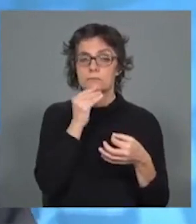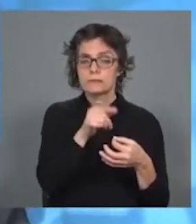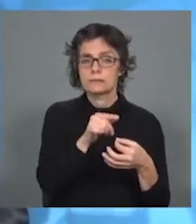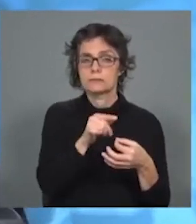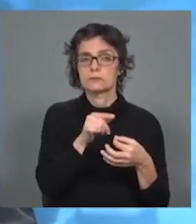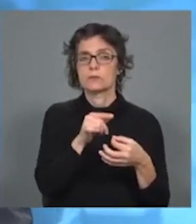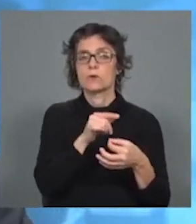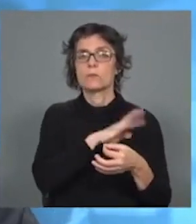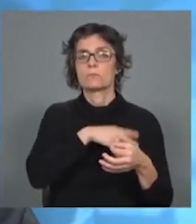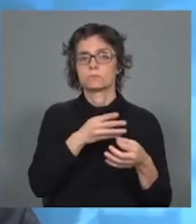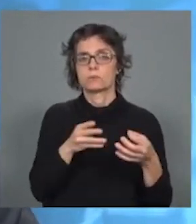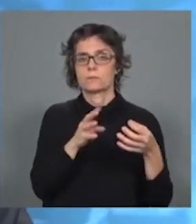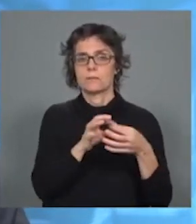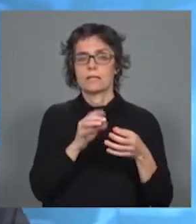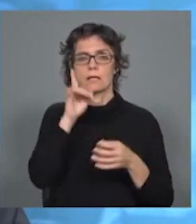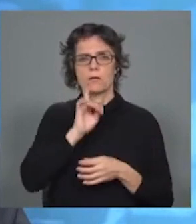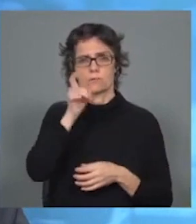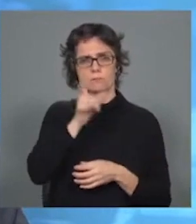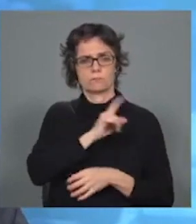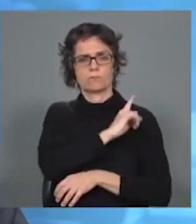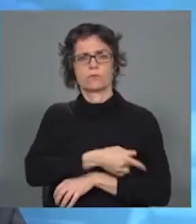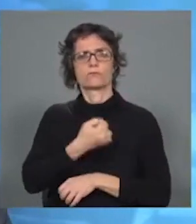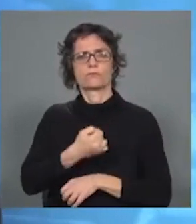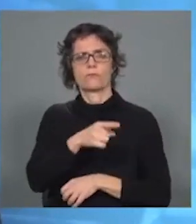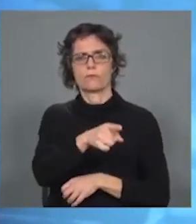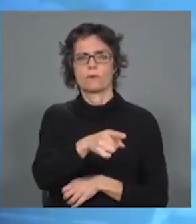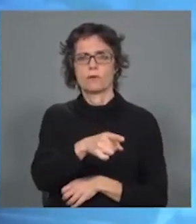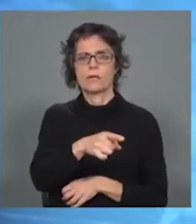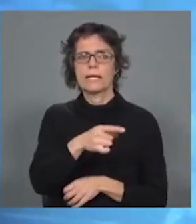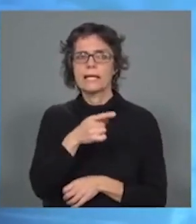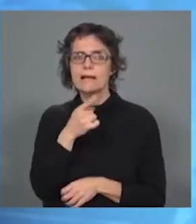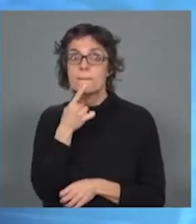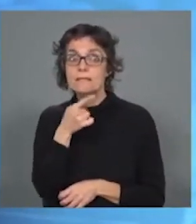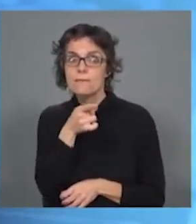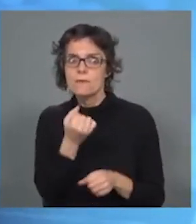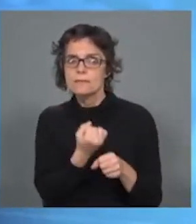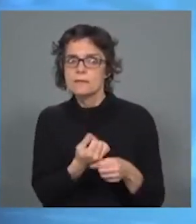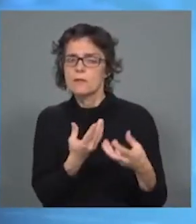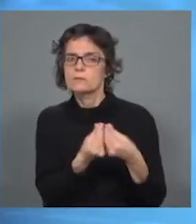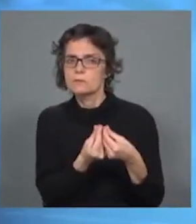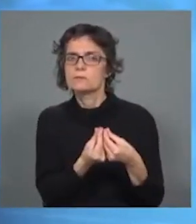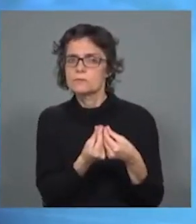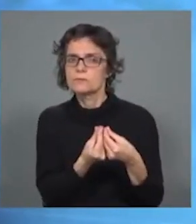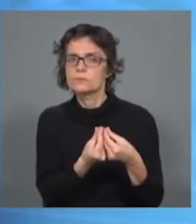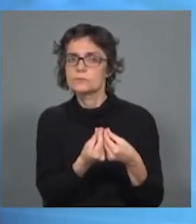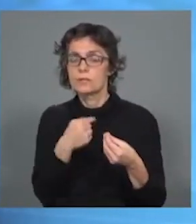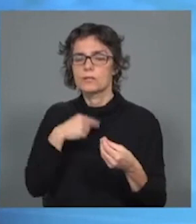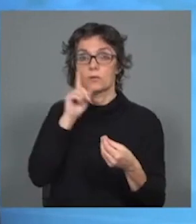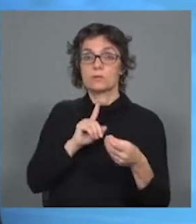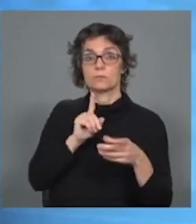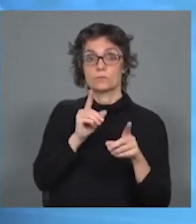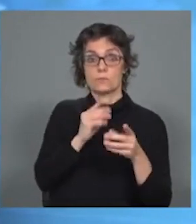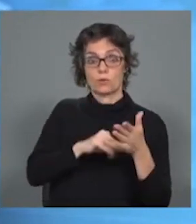da mulher forte, a Eshet Ha'il. E percebeu que dessa relação se construiu uma... Eu fiz um trabalho conjunto com uma colega e